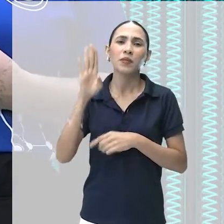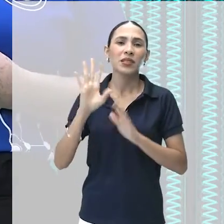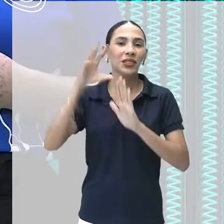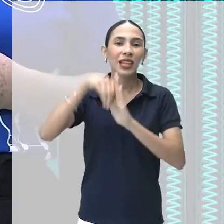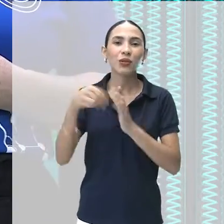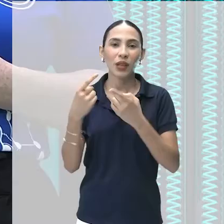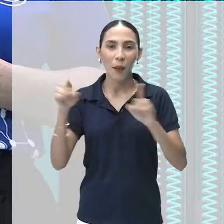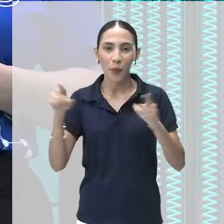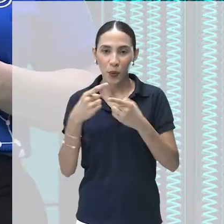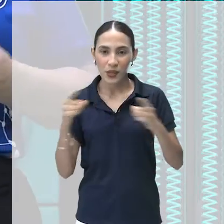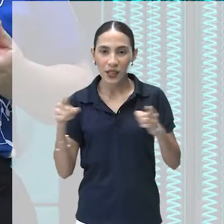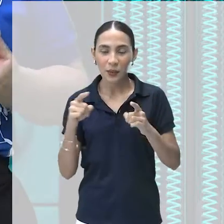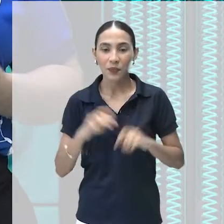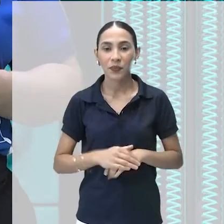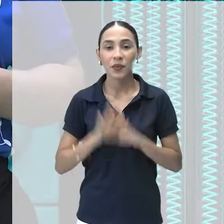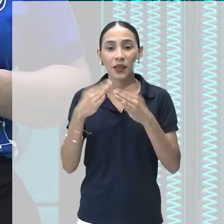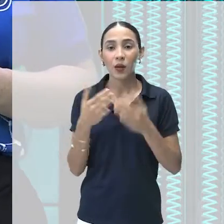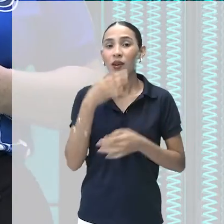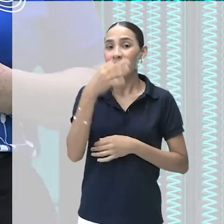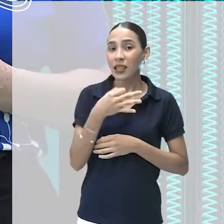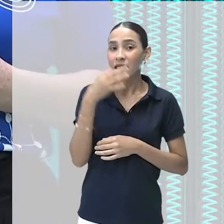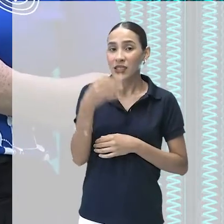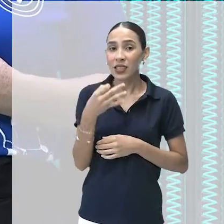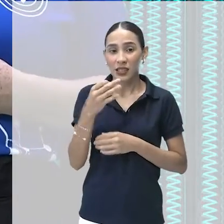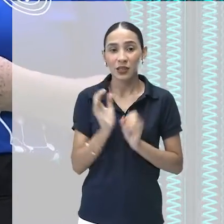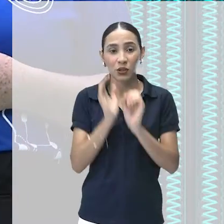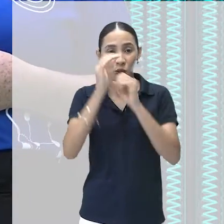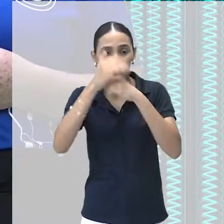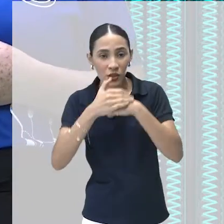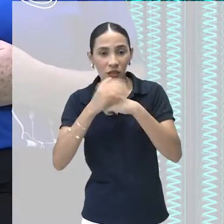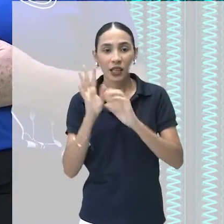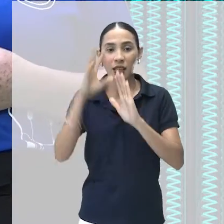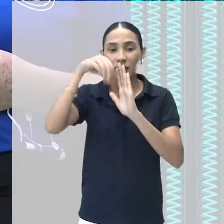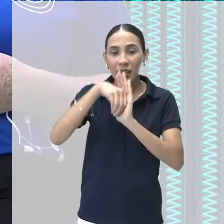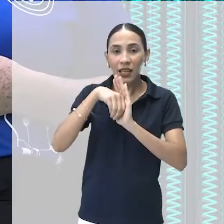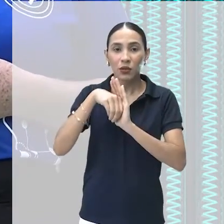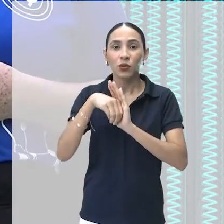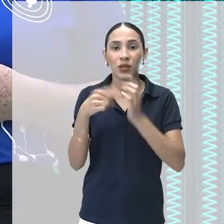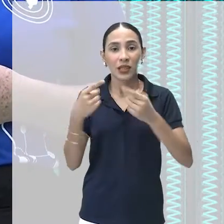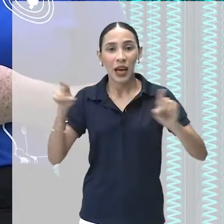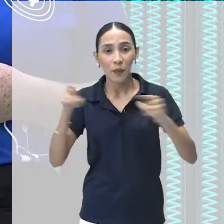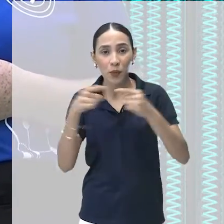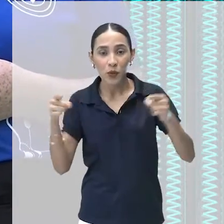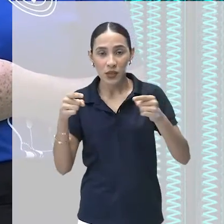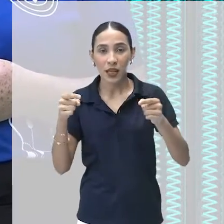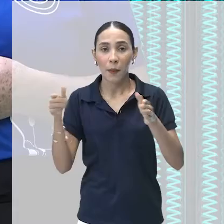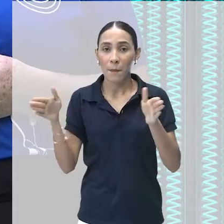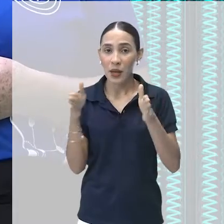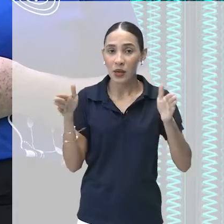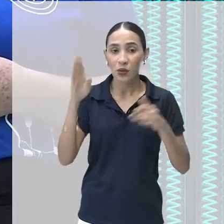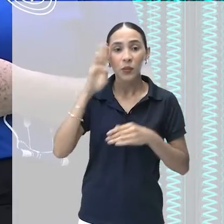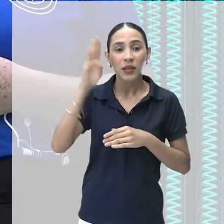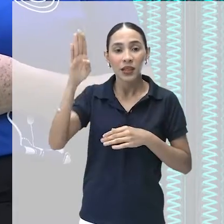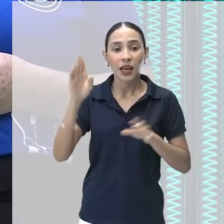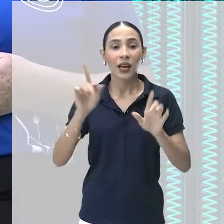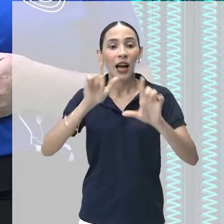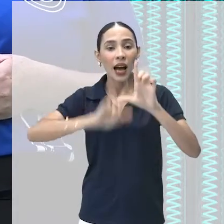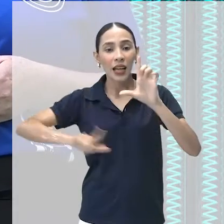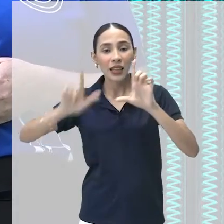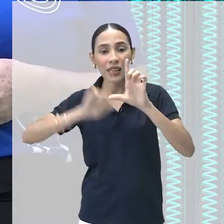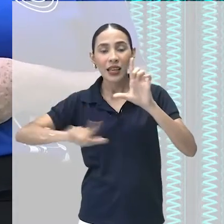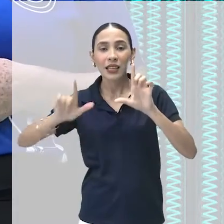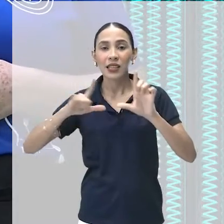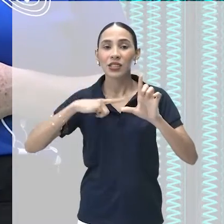música, certo? Então, eram críticas veladas à ditadura militar e à sociedade brasileira da época. As letras